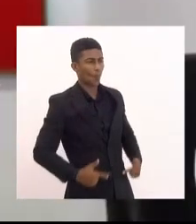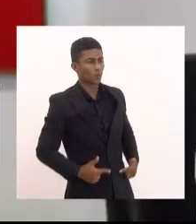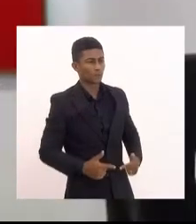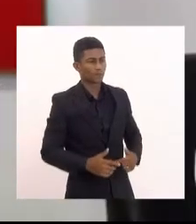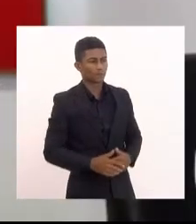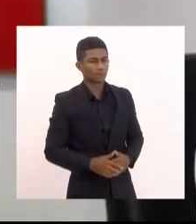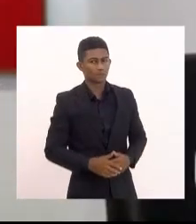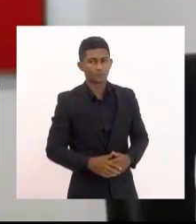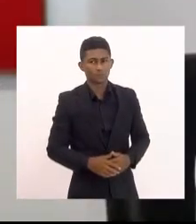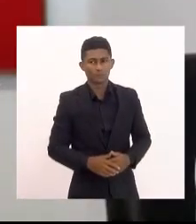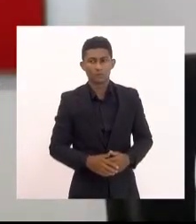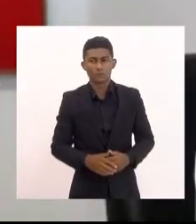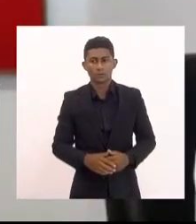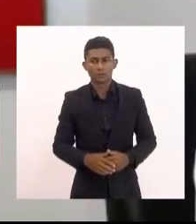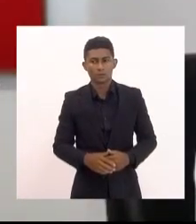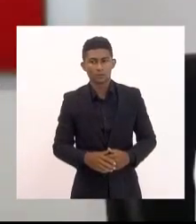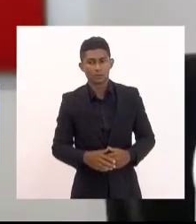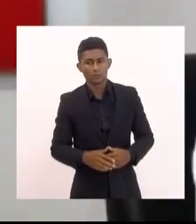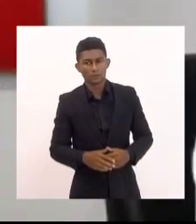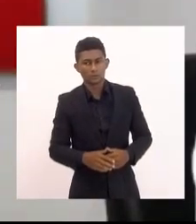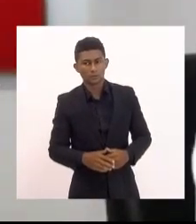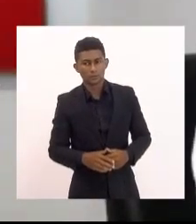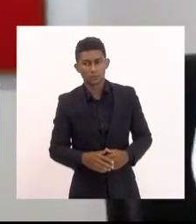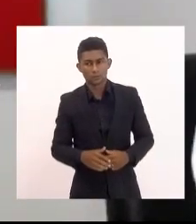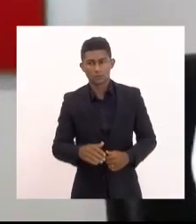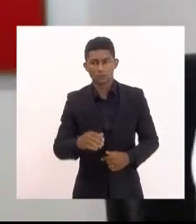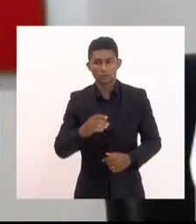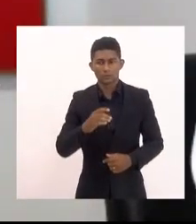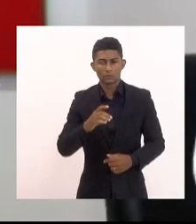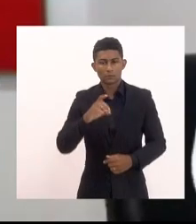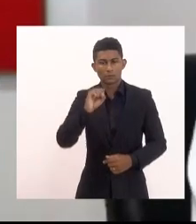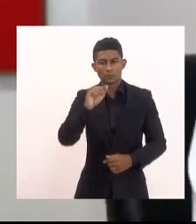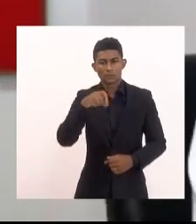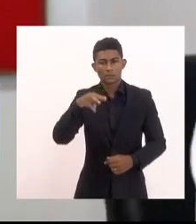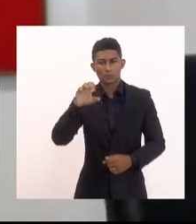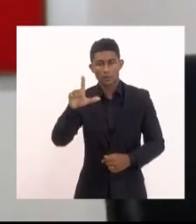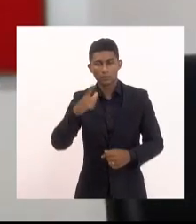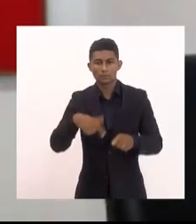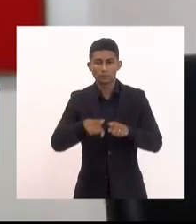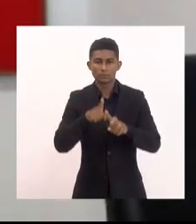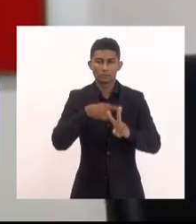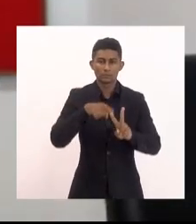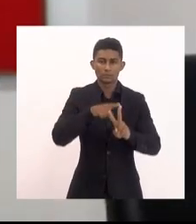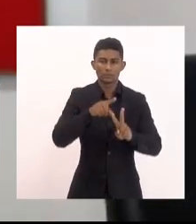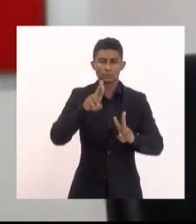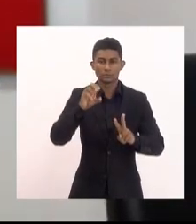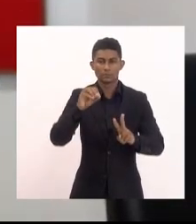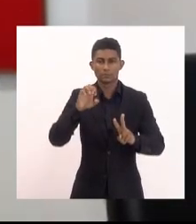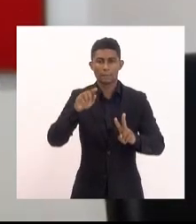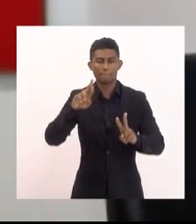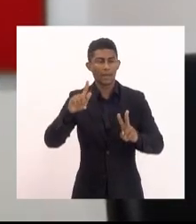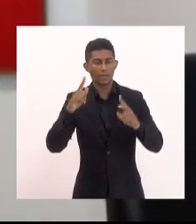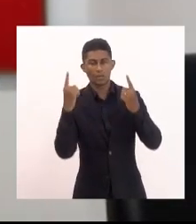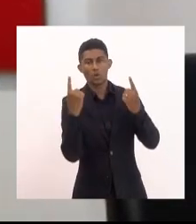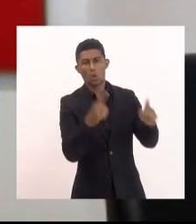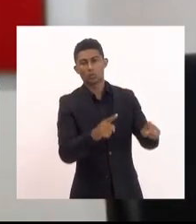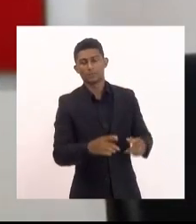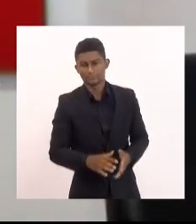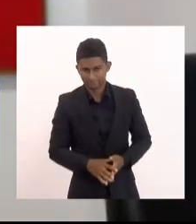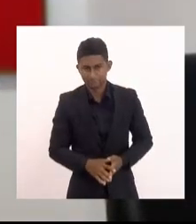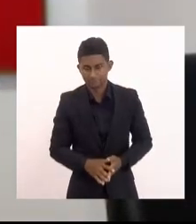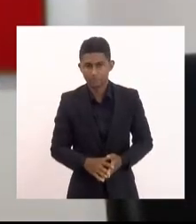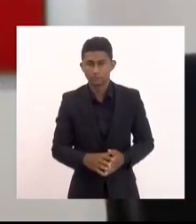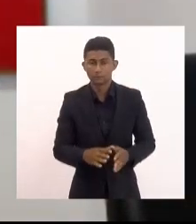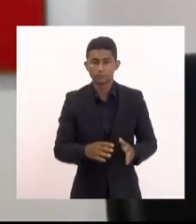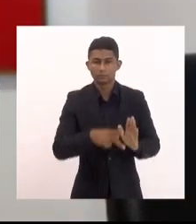presidente. Abstenção. Extensão do Samuel, contrário do deputado Rosenberg. Samuel, contrário do deputado Rosenberg. Anuncio. Projeto